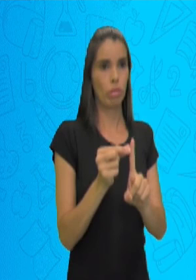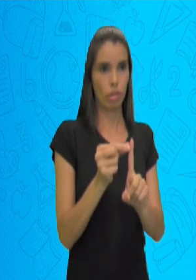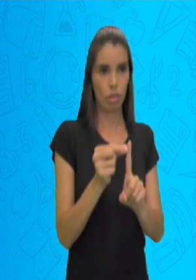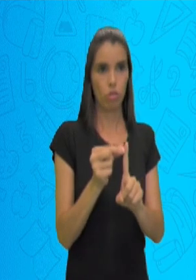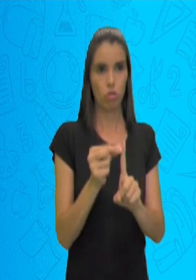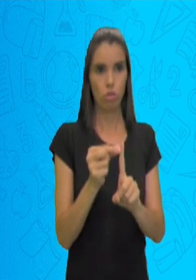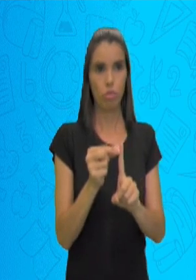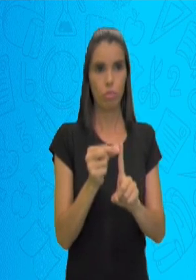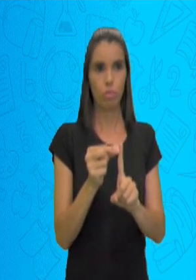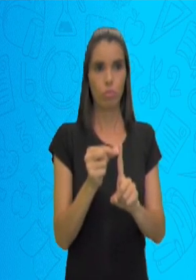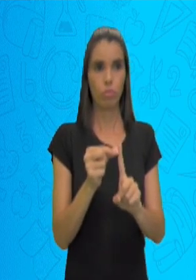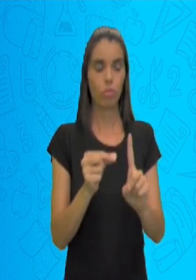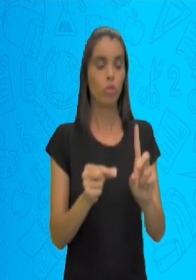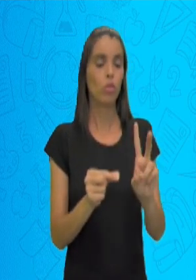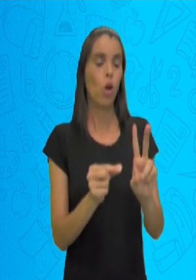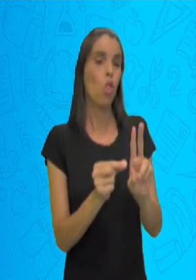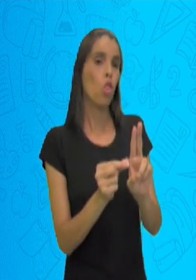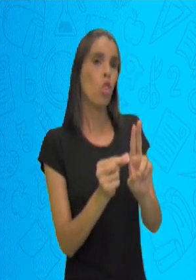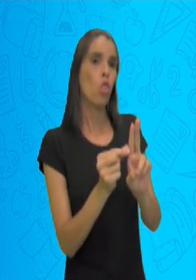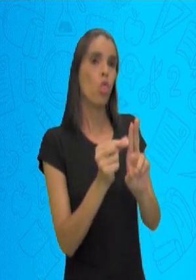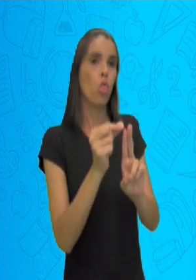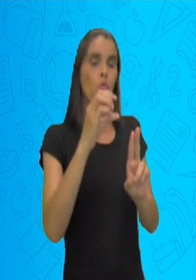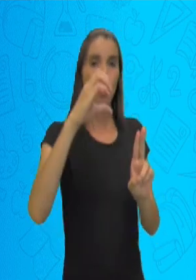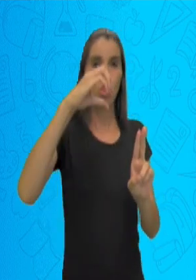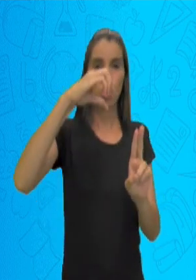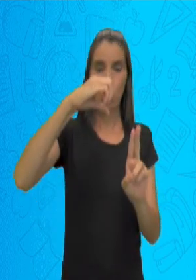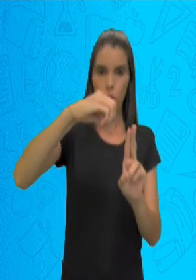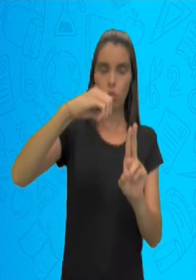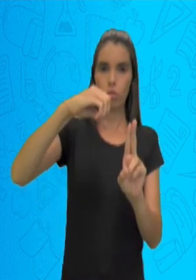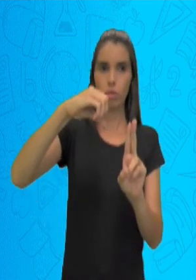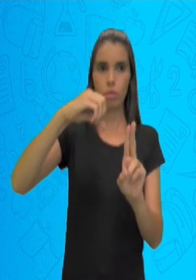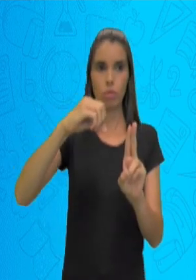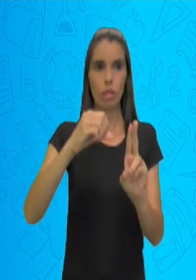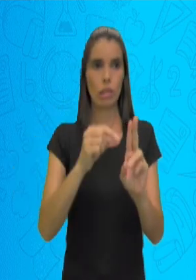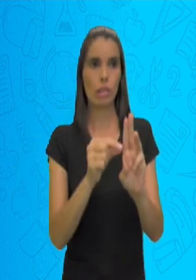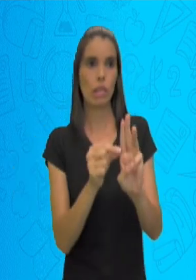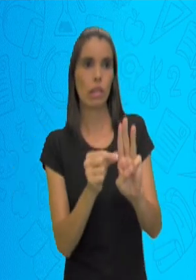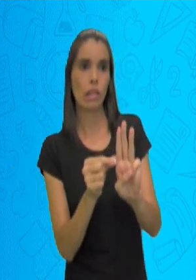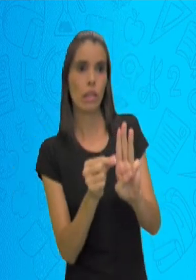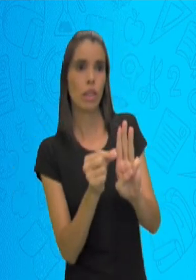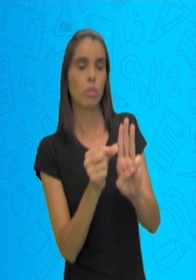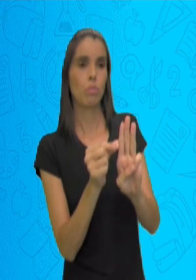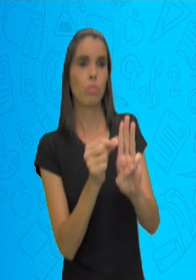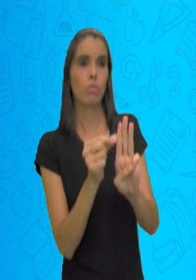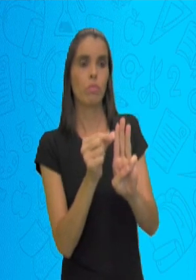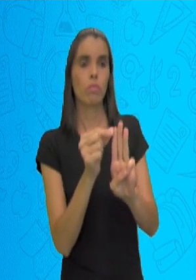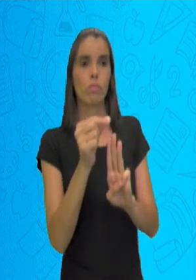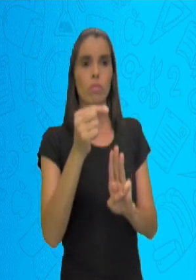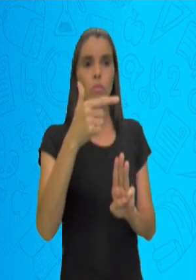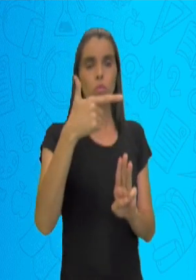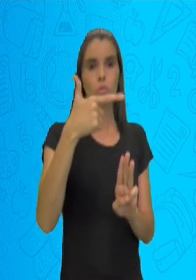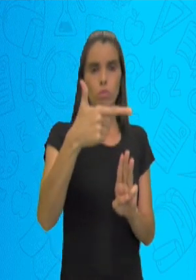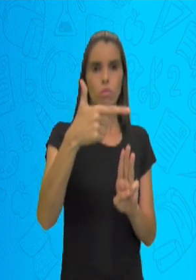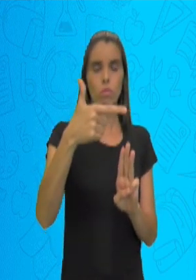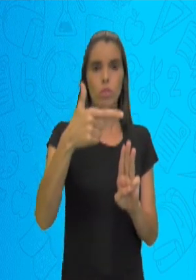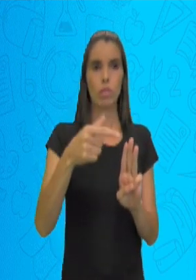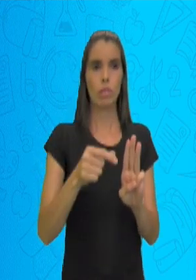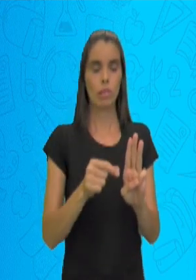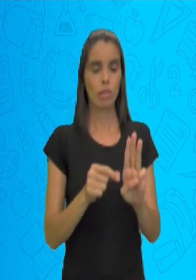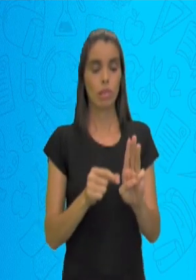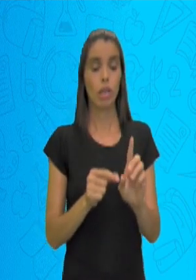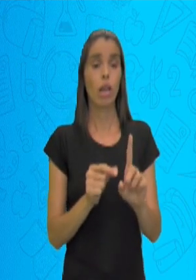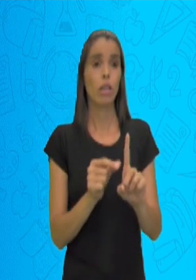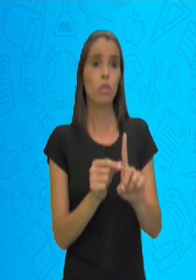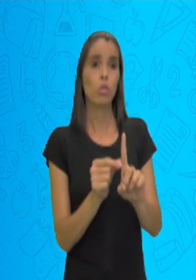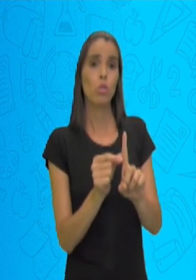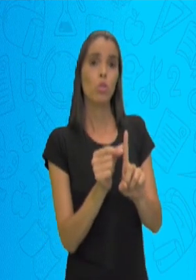2 centenas, que equivale a 200, e uma unidade de milhar, que equivale a